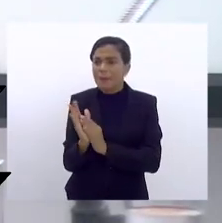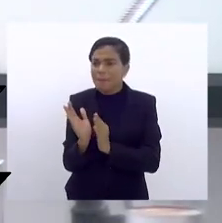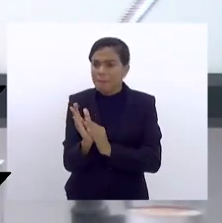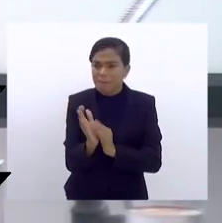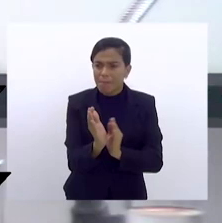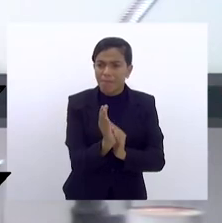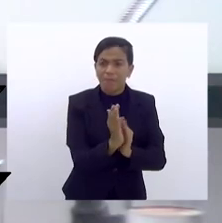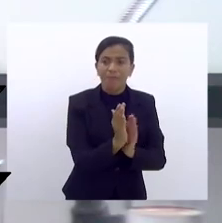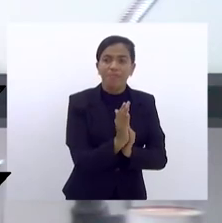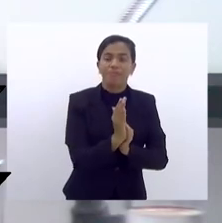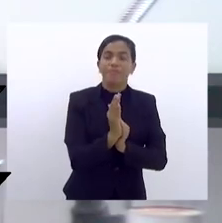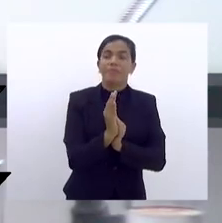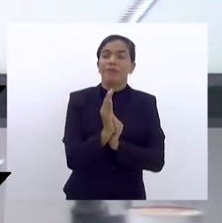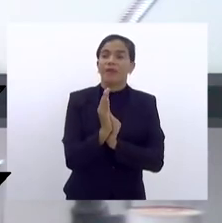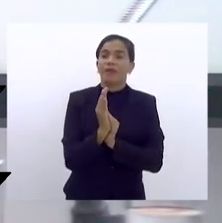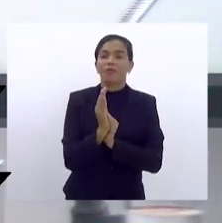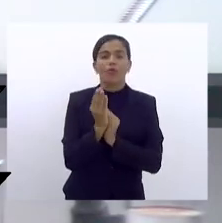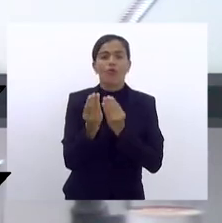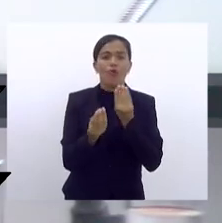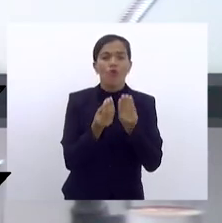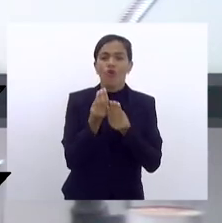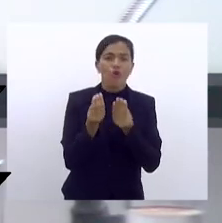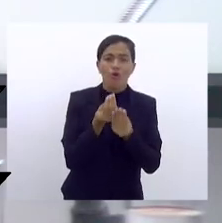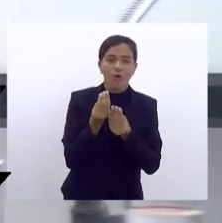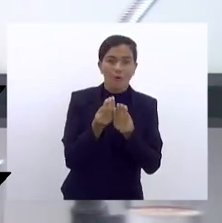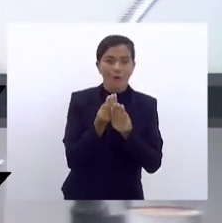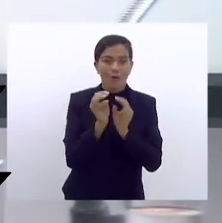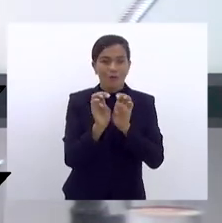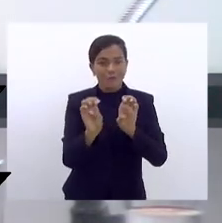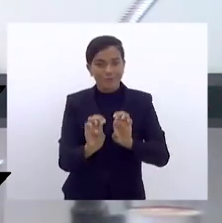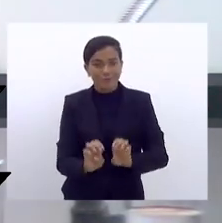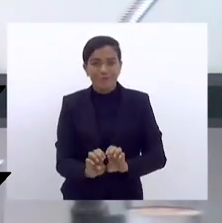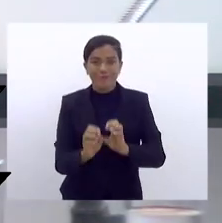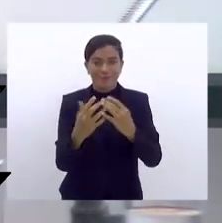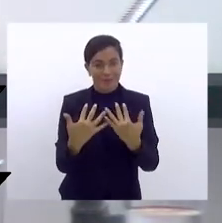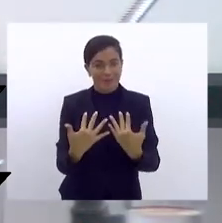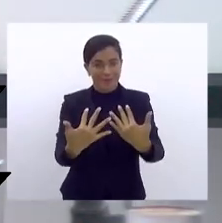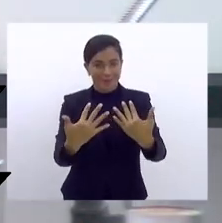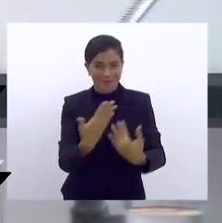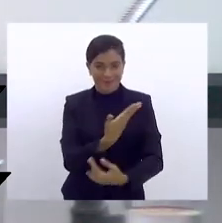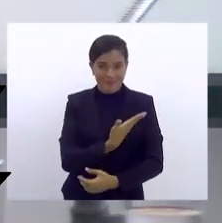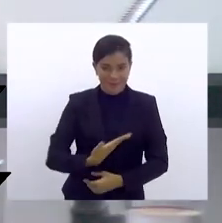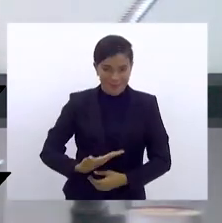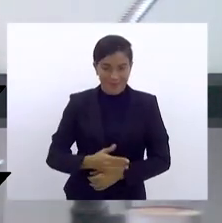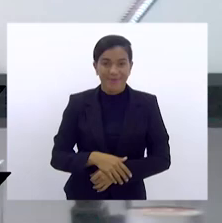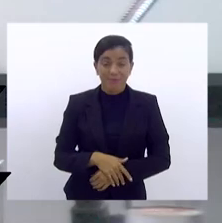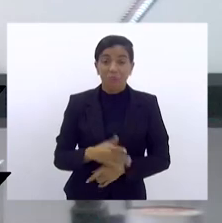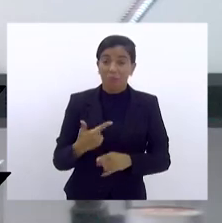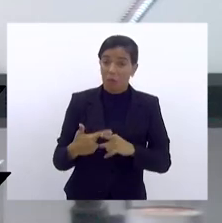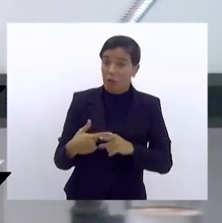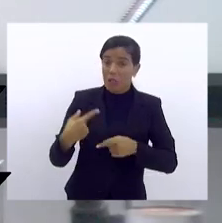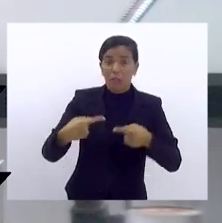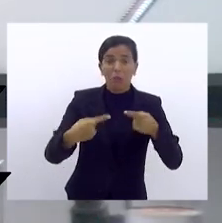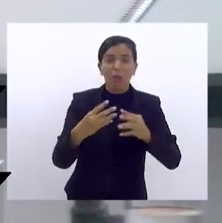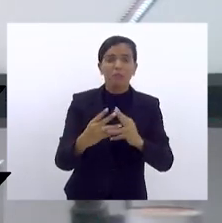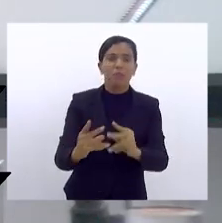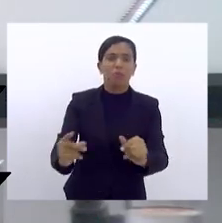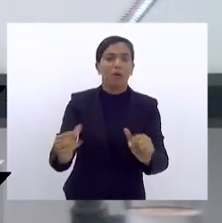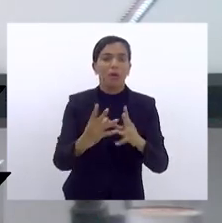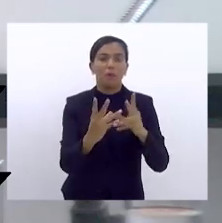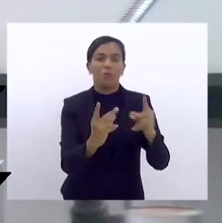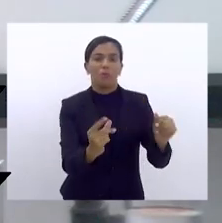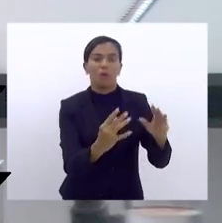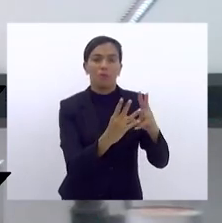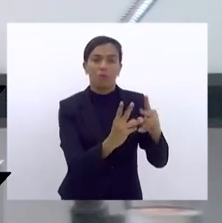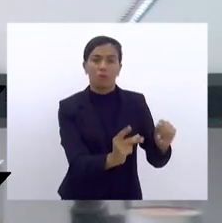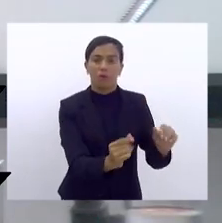maneira da estruturação da audiência pública porque muitas vezes a gente tem visto que esse debate tem se perdido e o que a gente